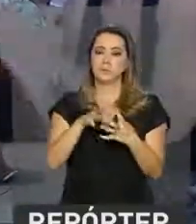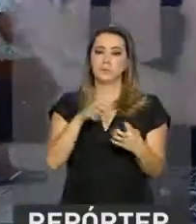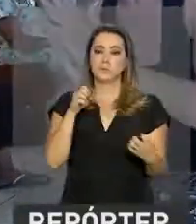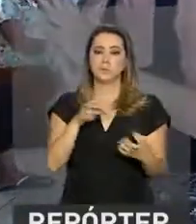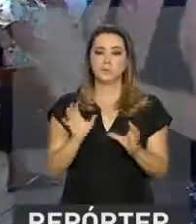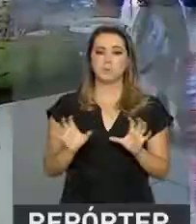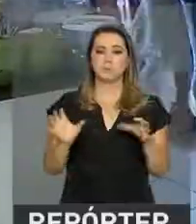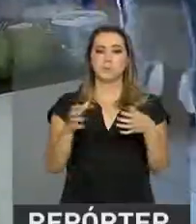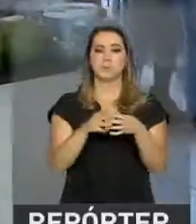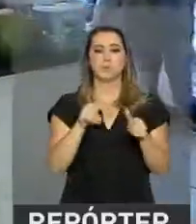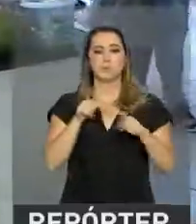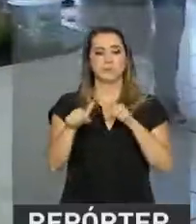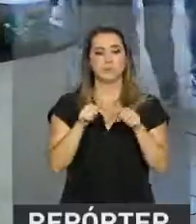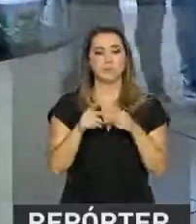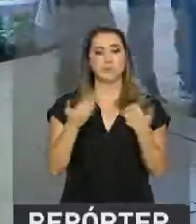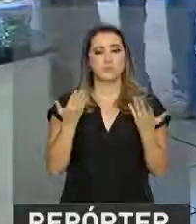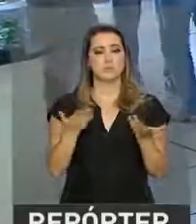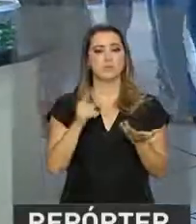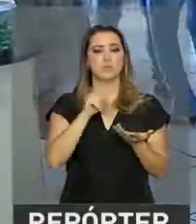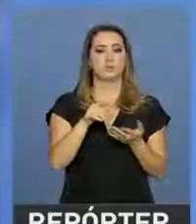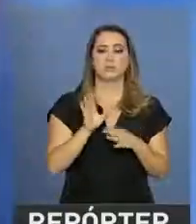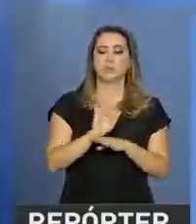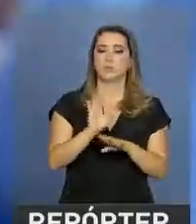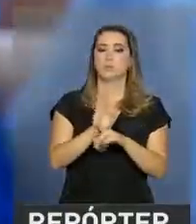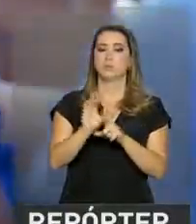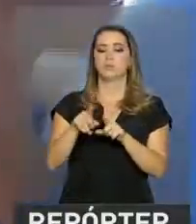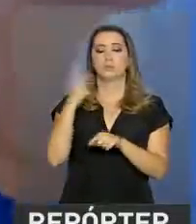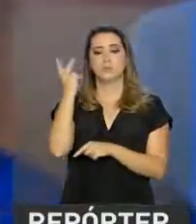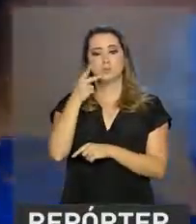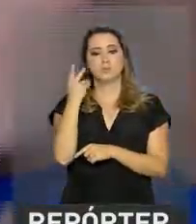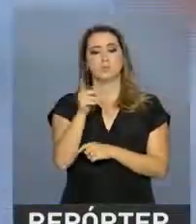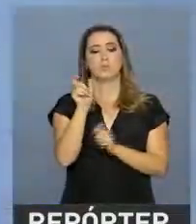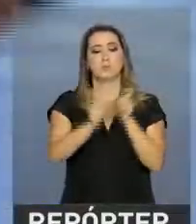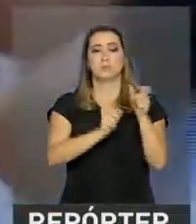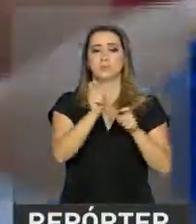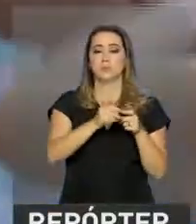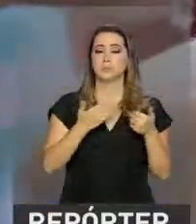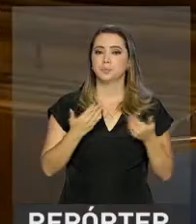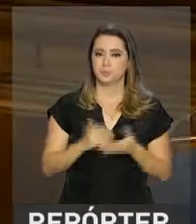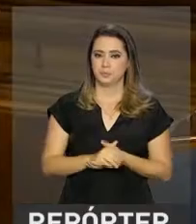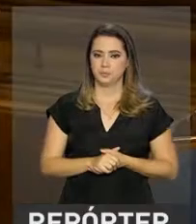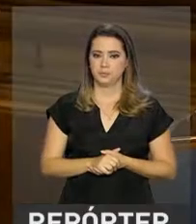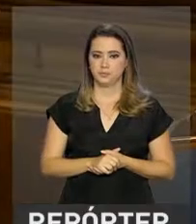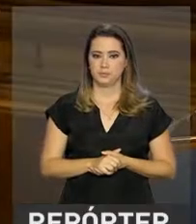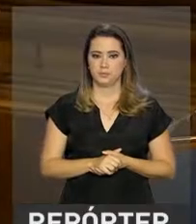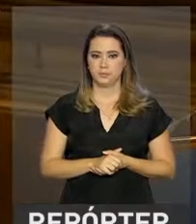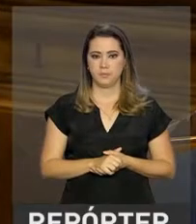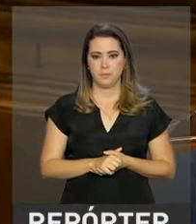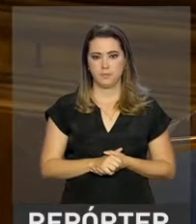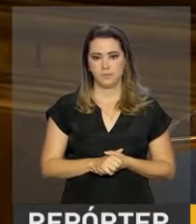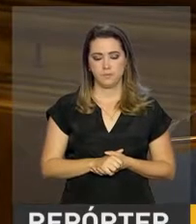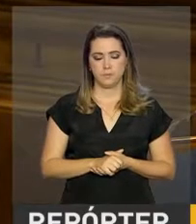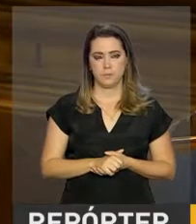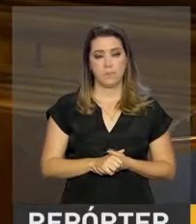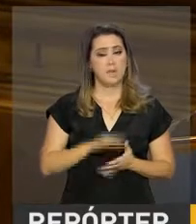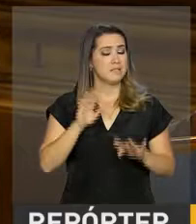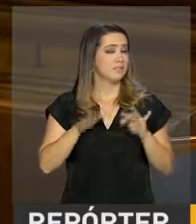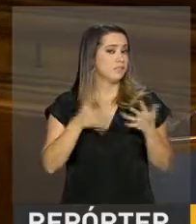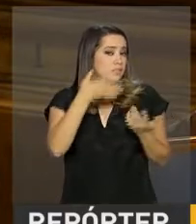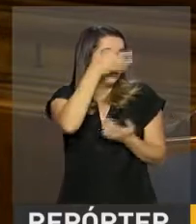um conjunto de ações que vai nortear as políticas públicas para essa população. Muitas vezes a gente